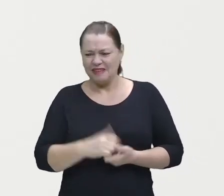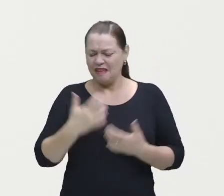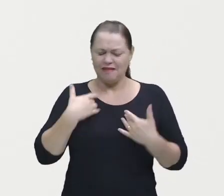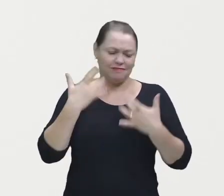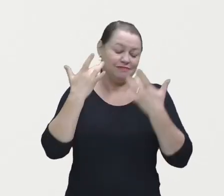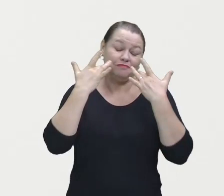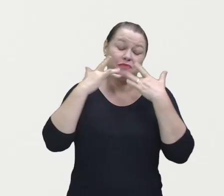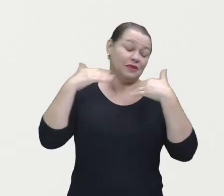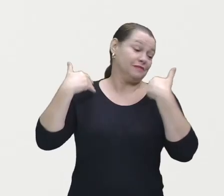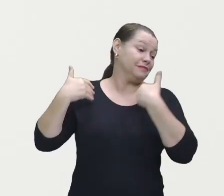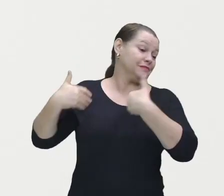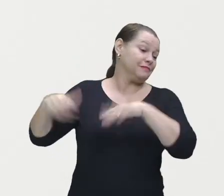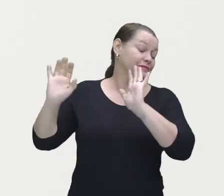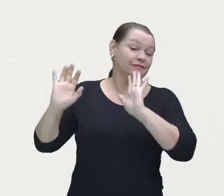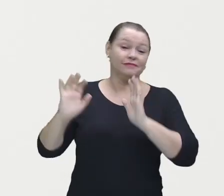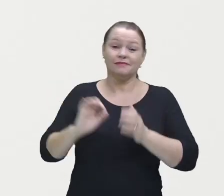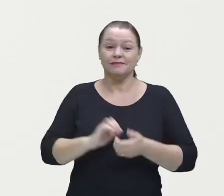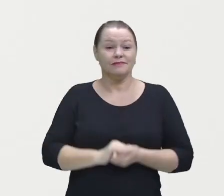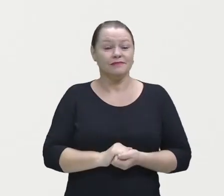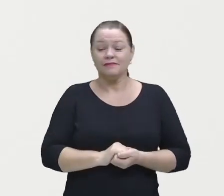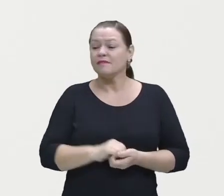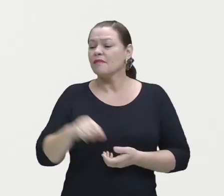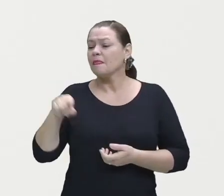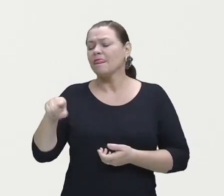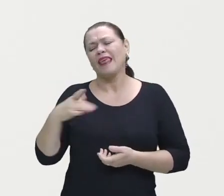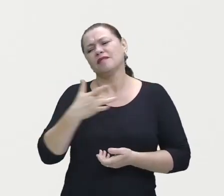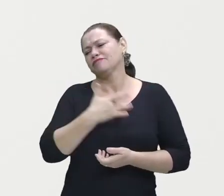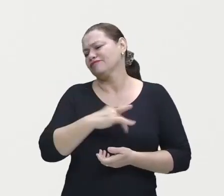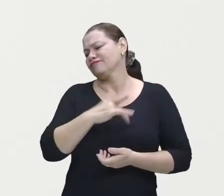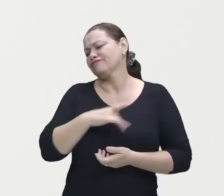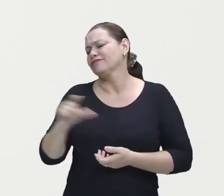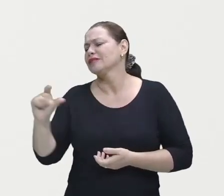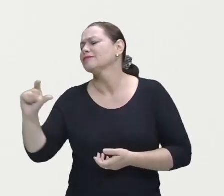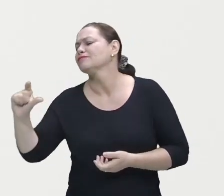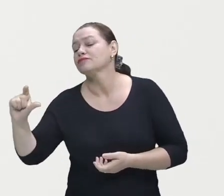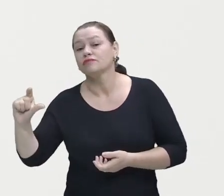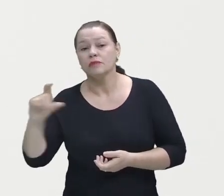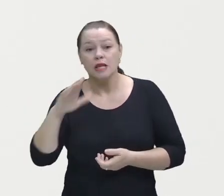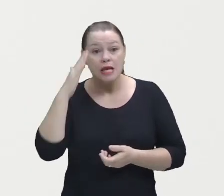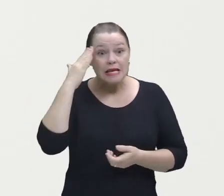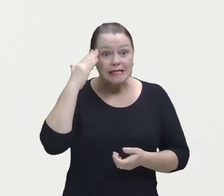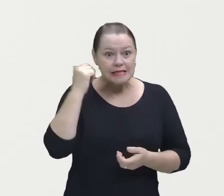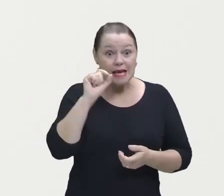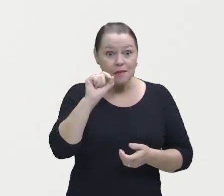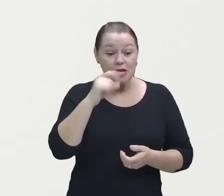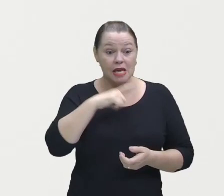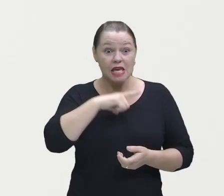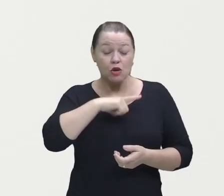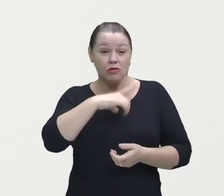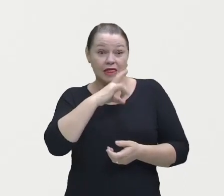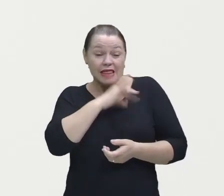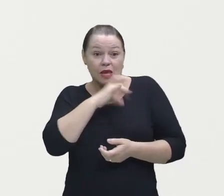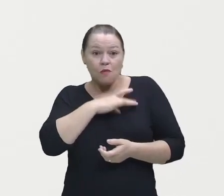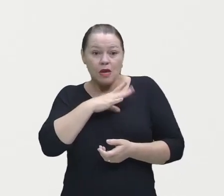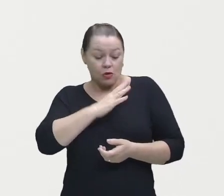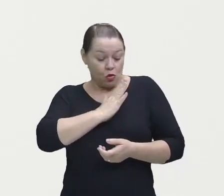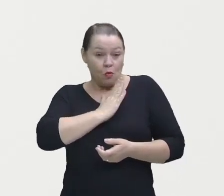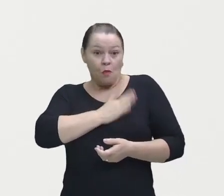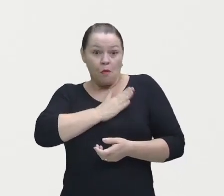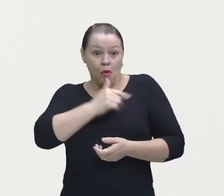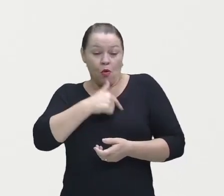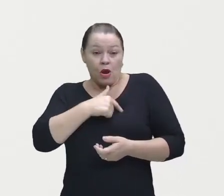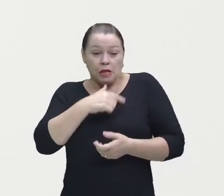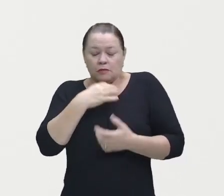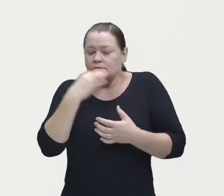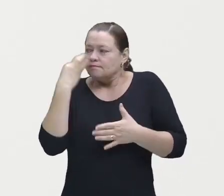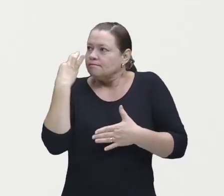lagartixa. Acho ela uma coitada. Sabe do que eu tenho medo? Que me dói o coração?